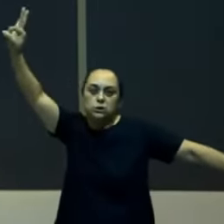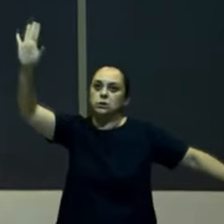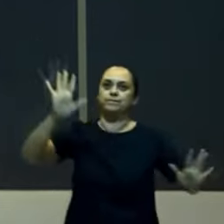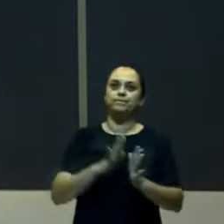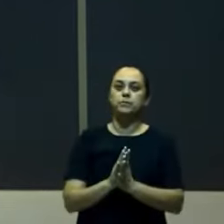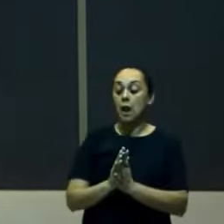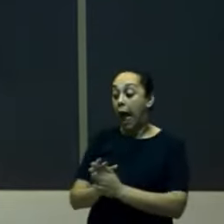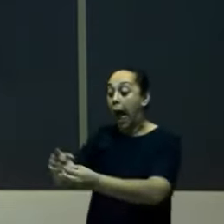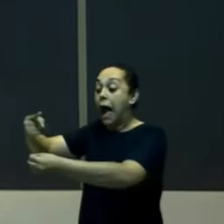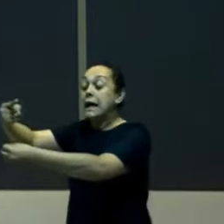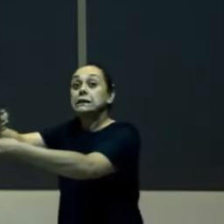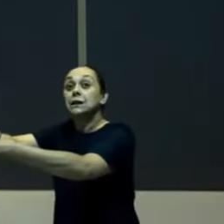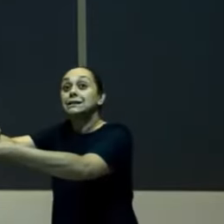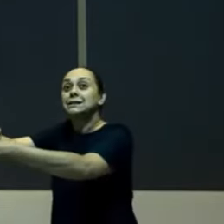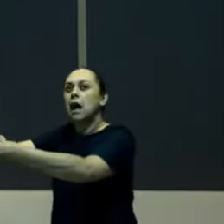cidade interessante.